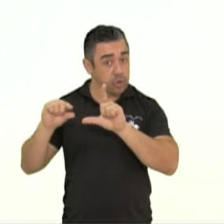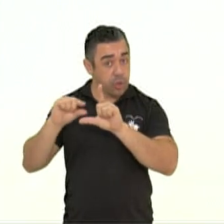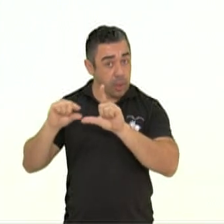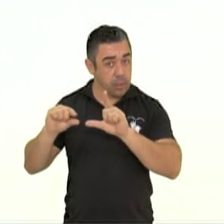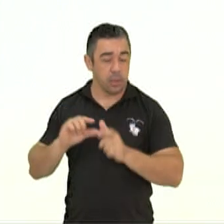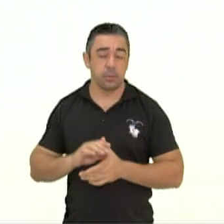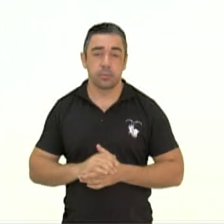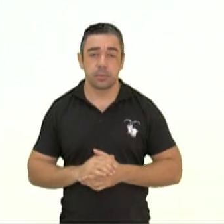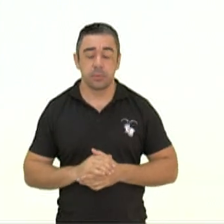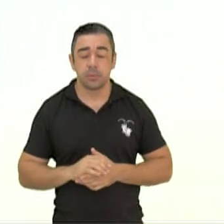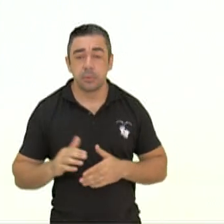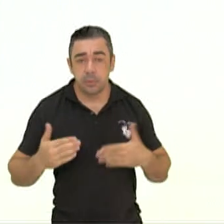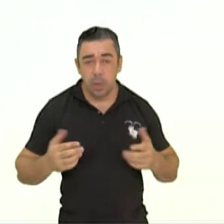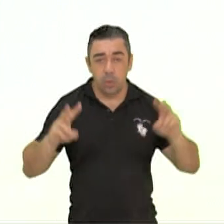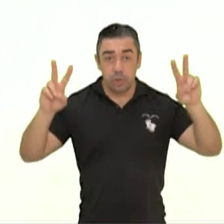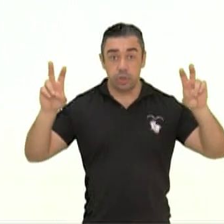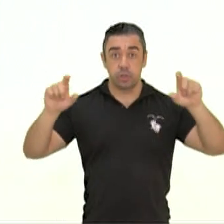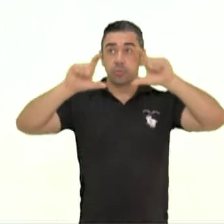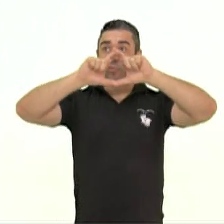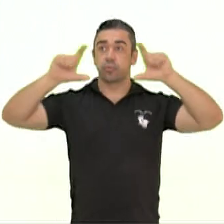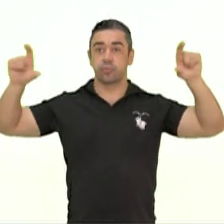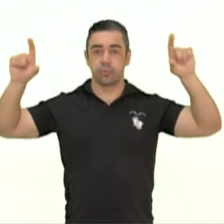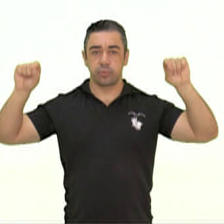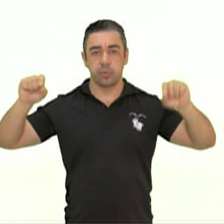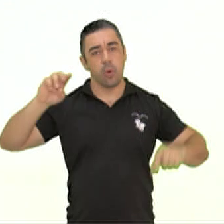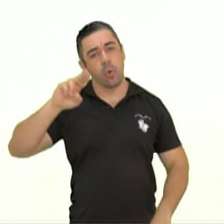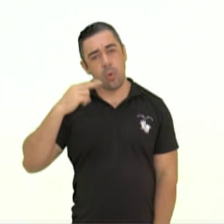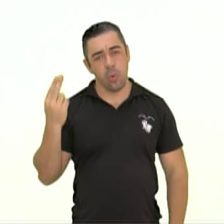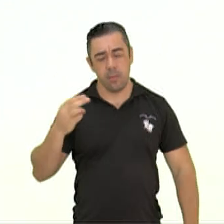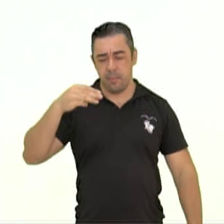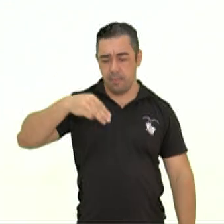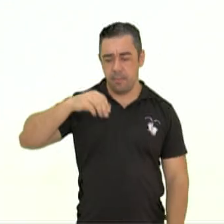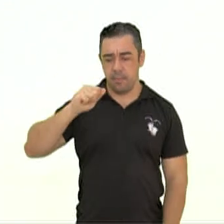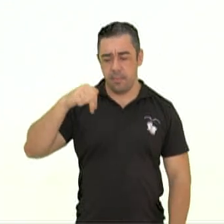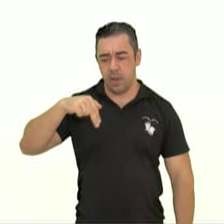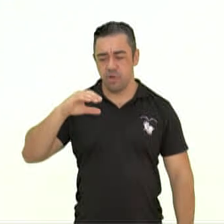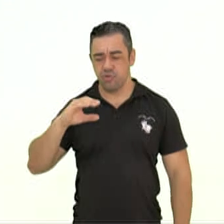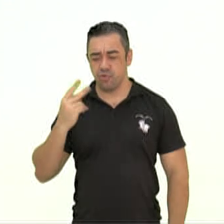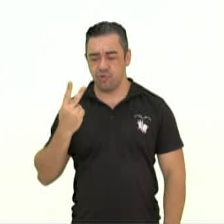que esse título é aquela manchetezinha, ok?